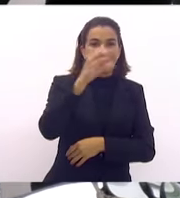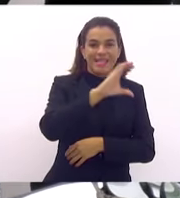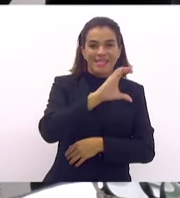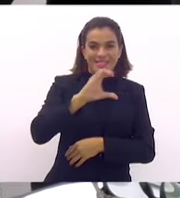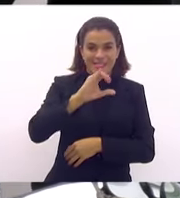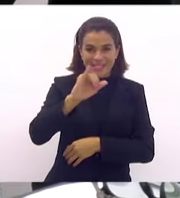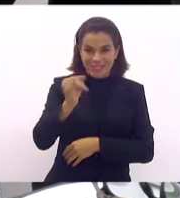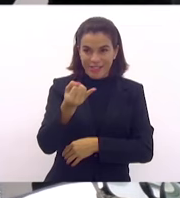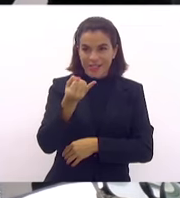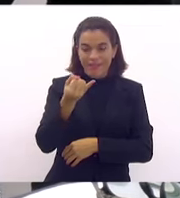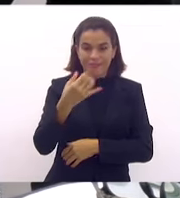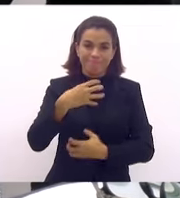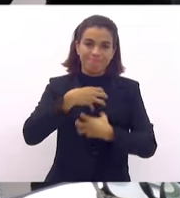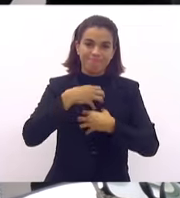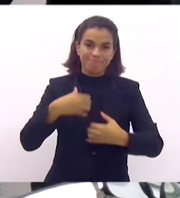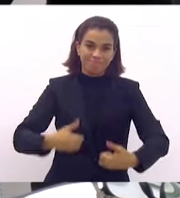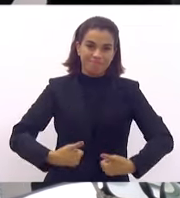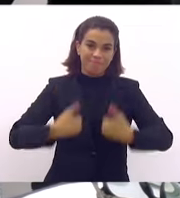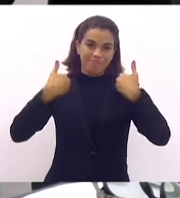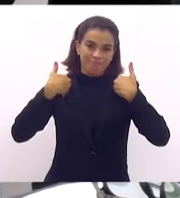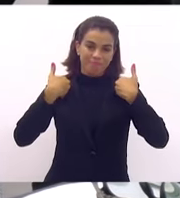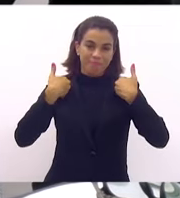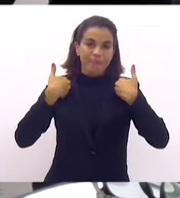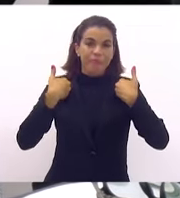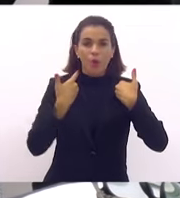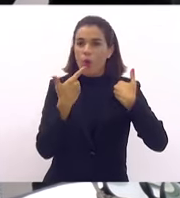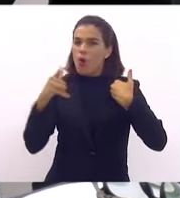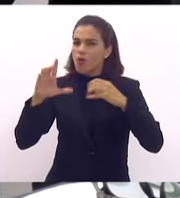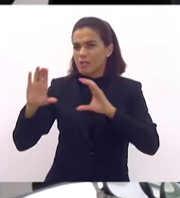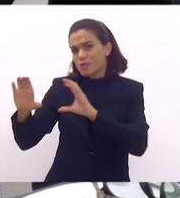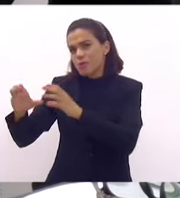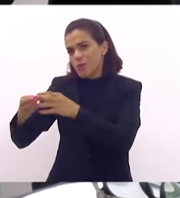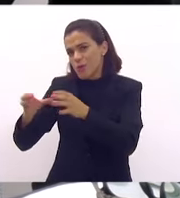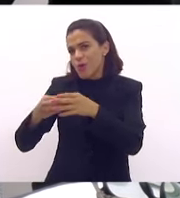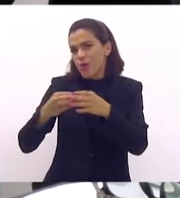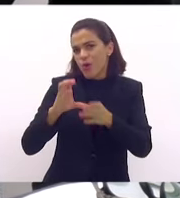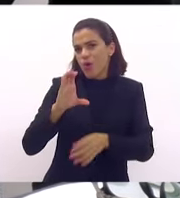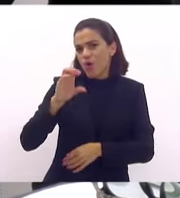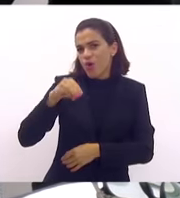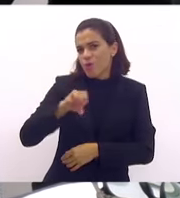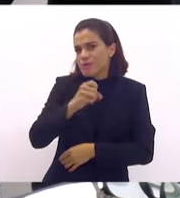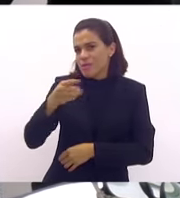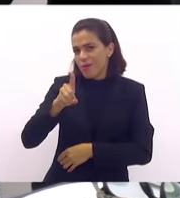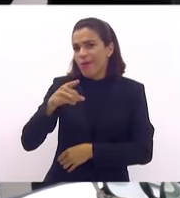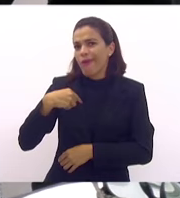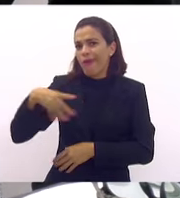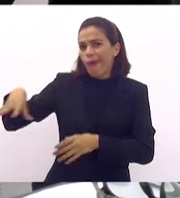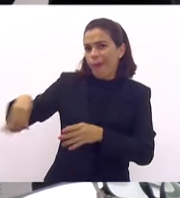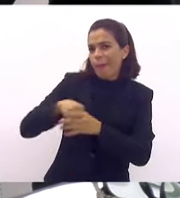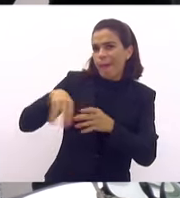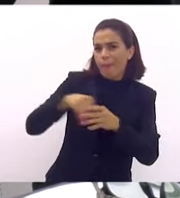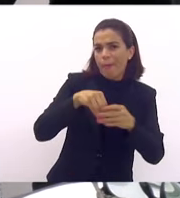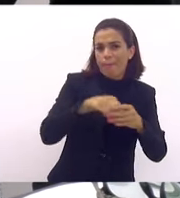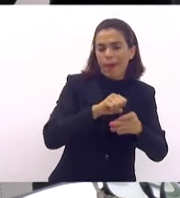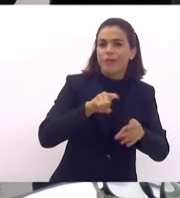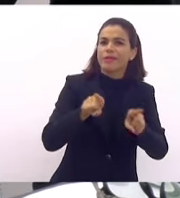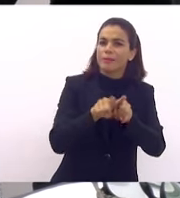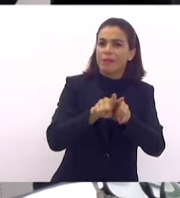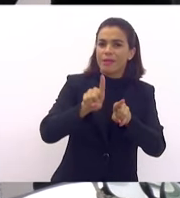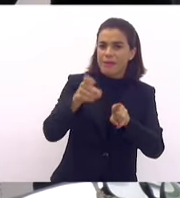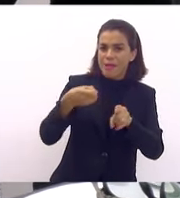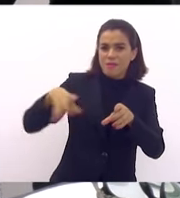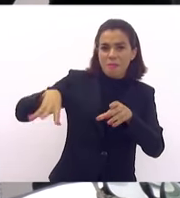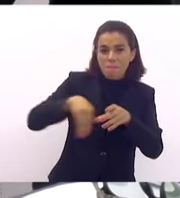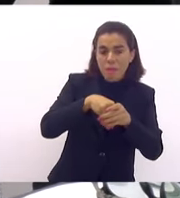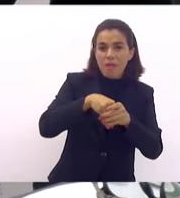é uma honra, e eu sei que, com todo o carinho às outras comissões, inclusive que eu faço parte, que já fiz e que já presidi, é uma questão regimental em